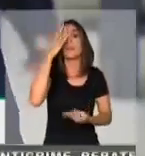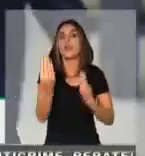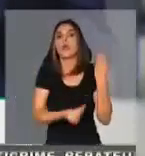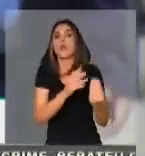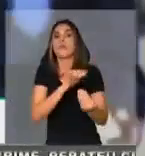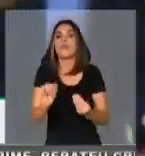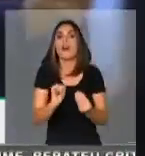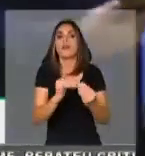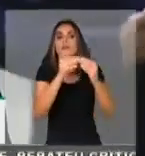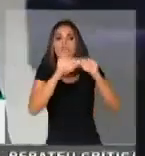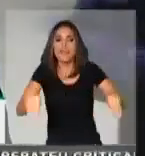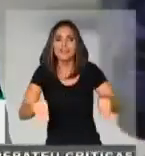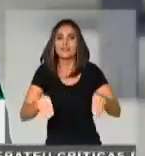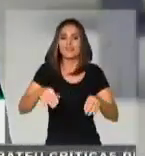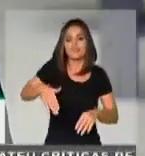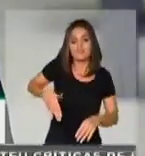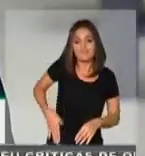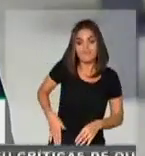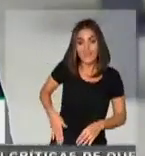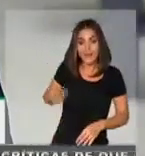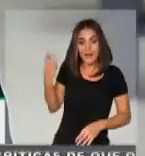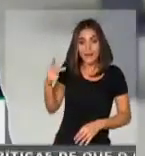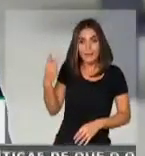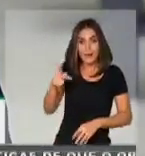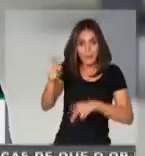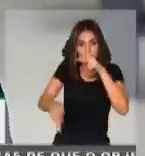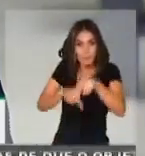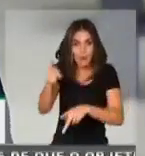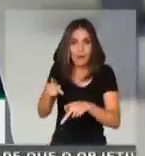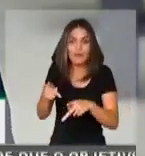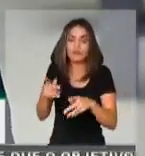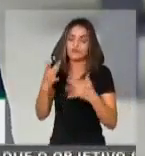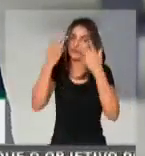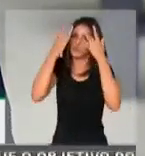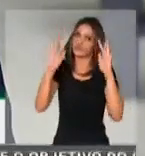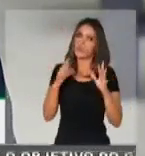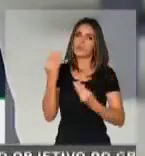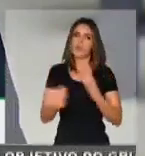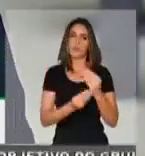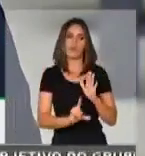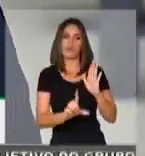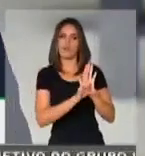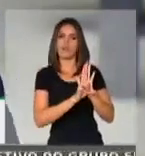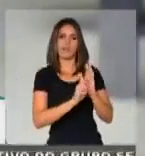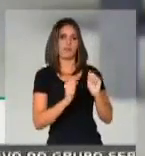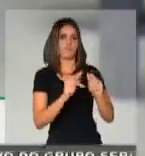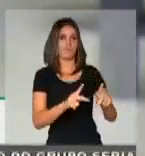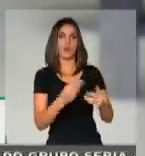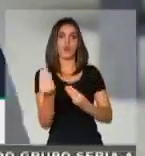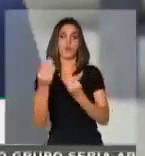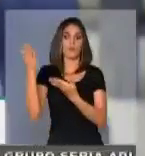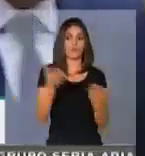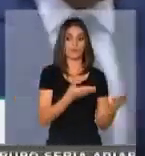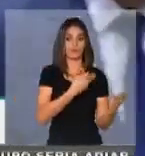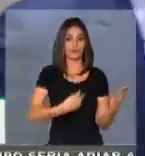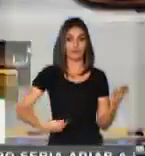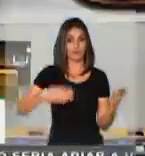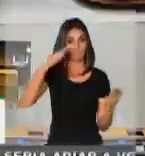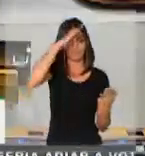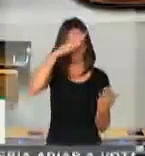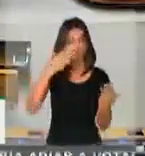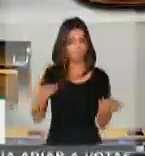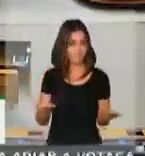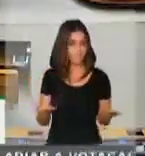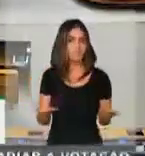impacto no bolso da sociedade, nós não temos como caminhar com uma reforma da Previdência da forma como ela veio. Parabéns pelo pronunciamento. Muito obrigado, deputado